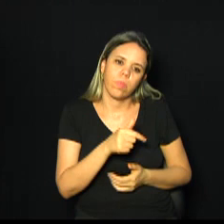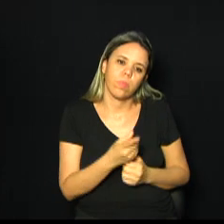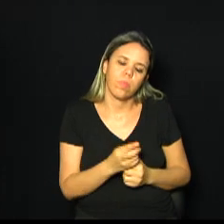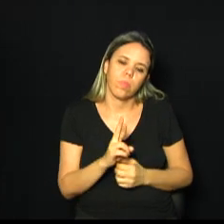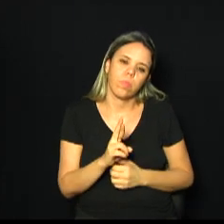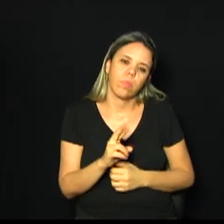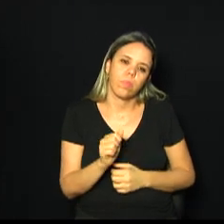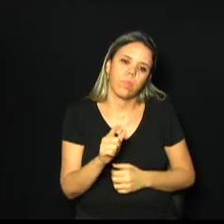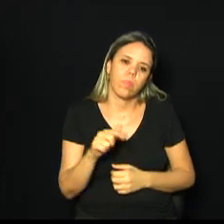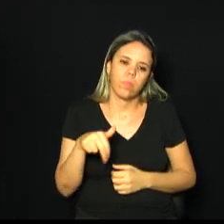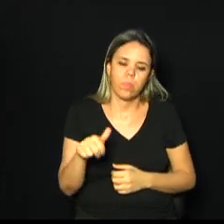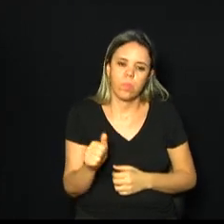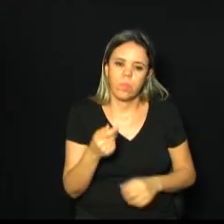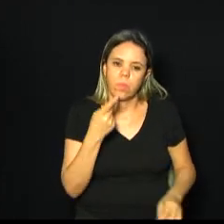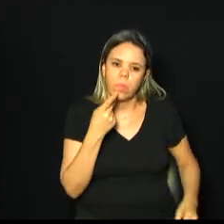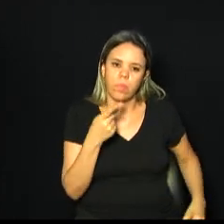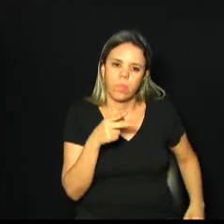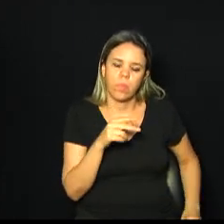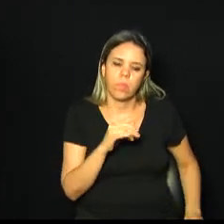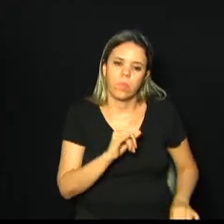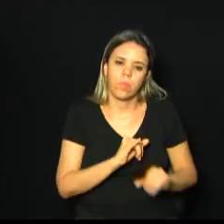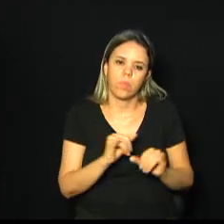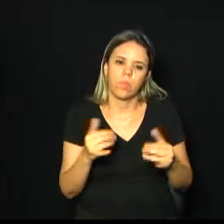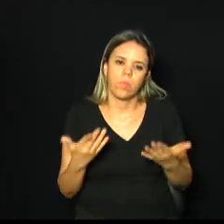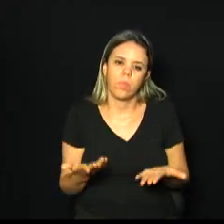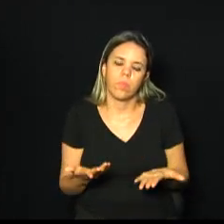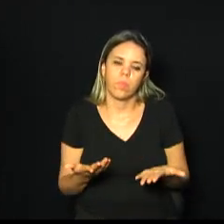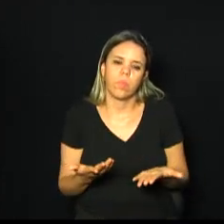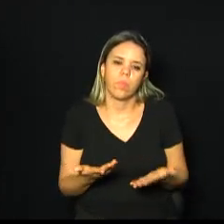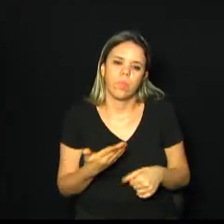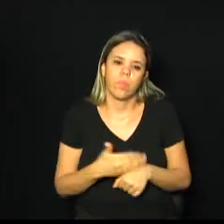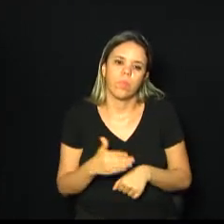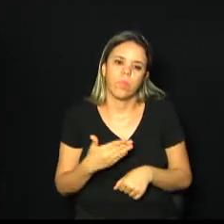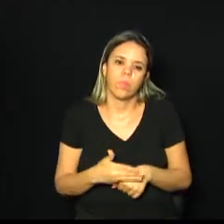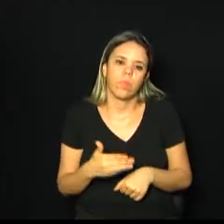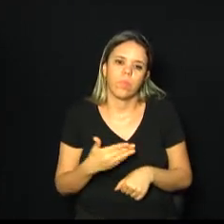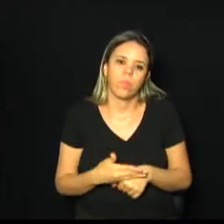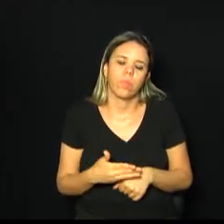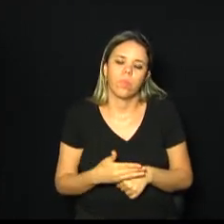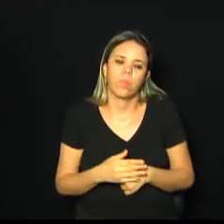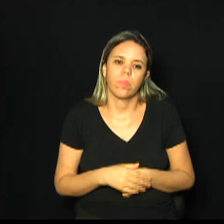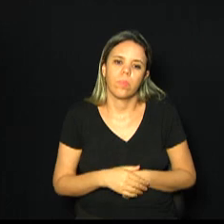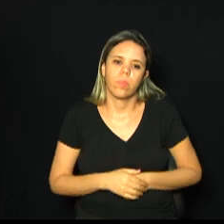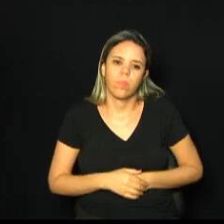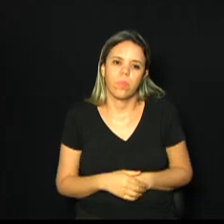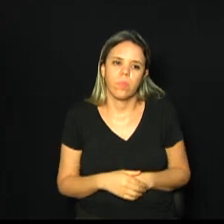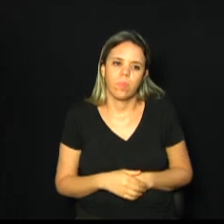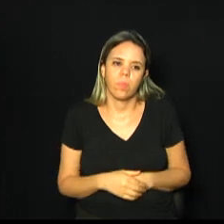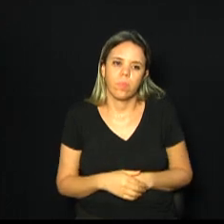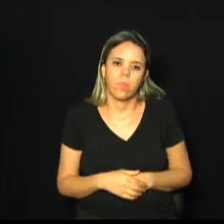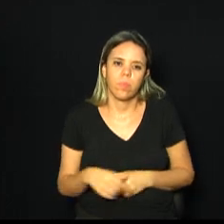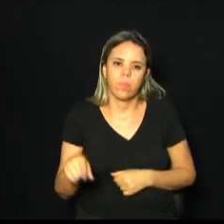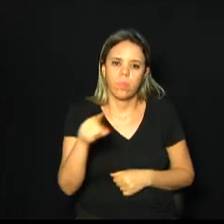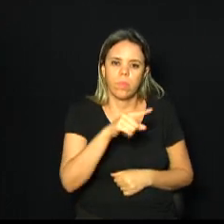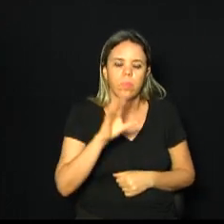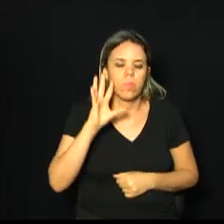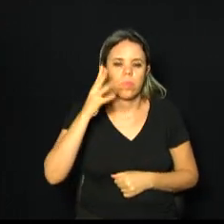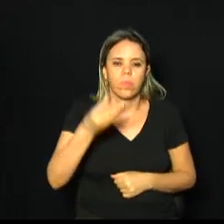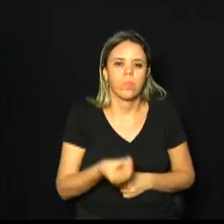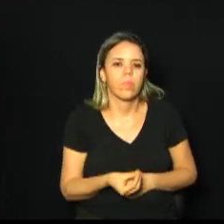vai passar para vocês um ritual prático, que é um checklist, para que vocês